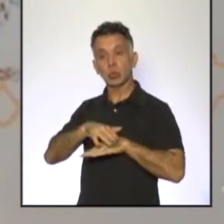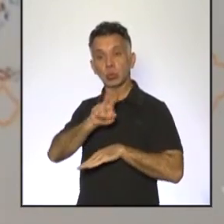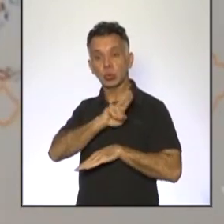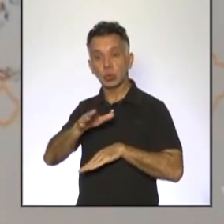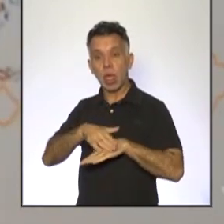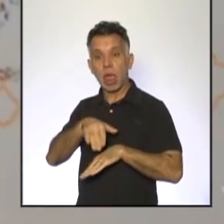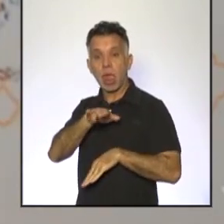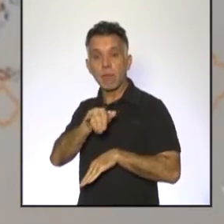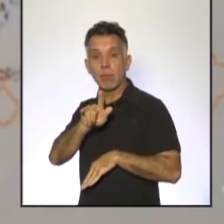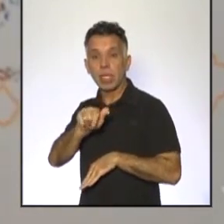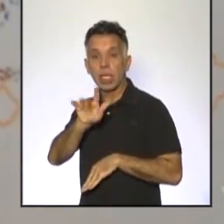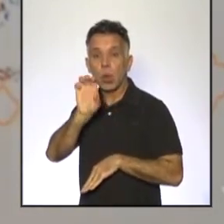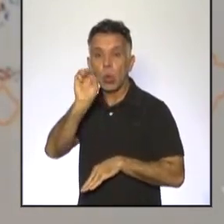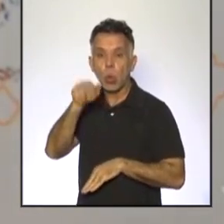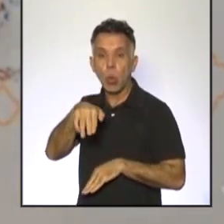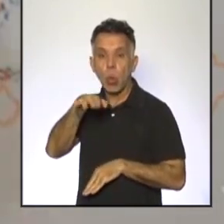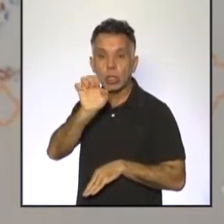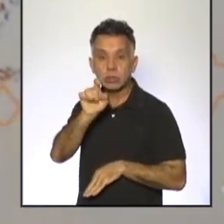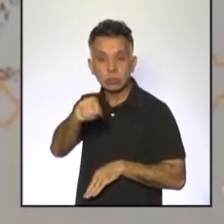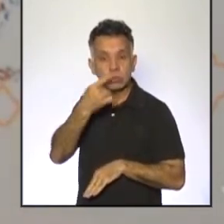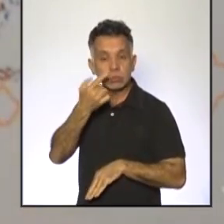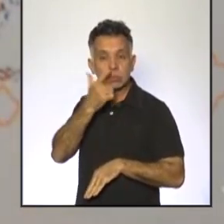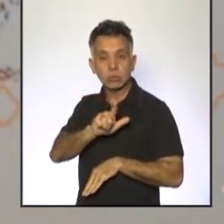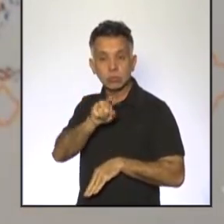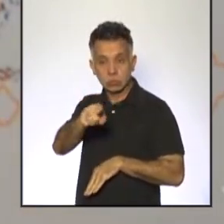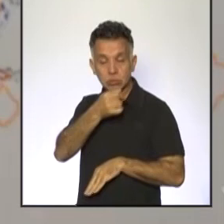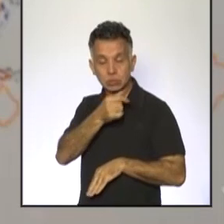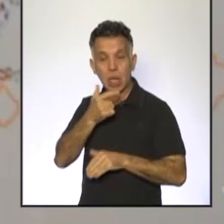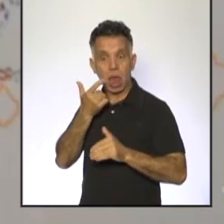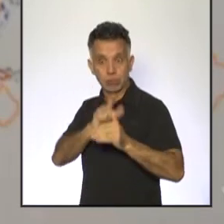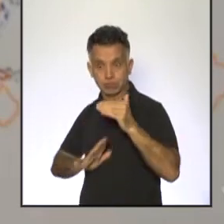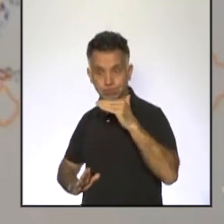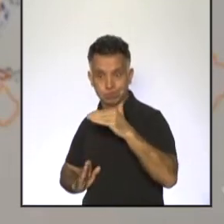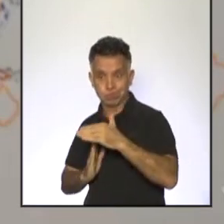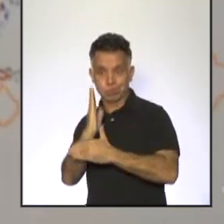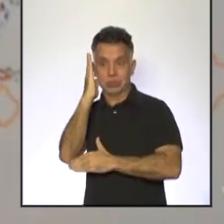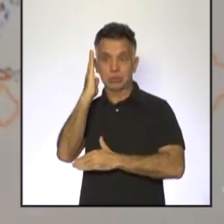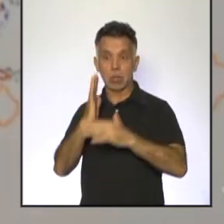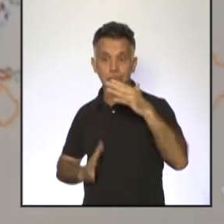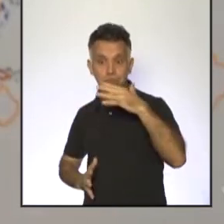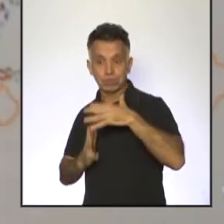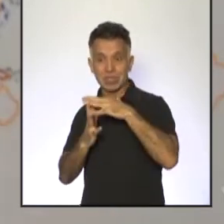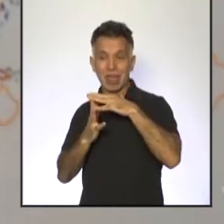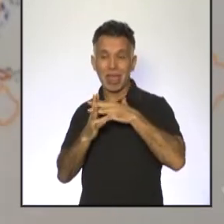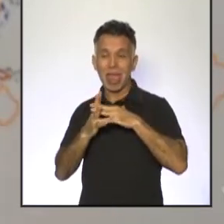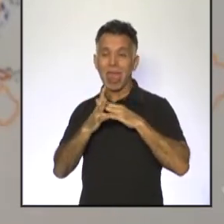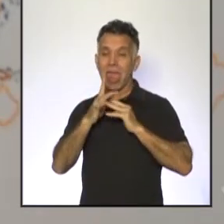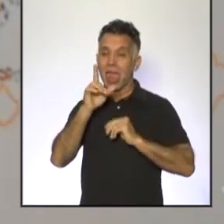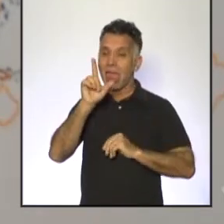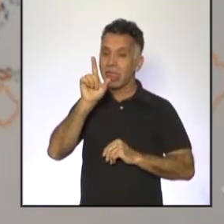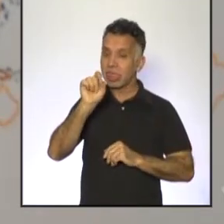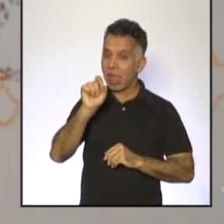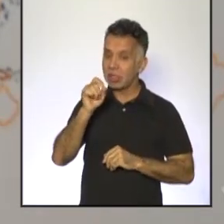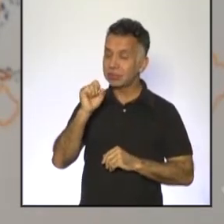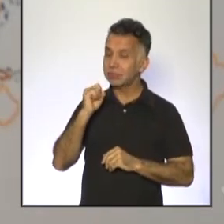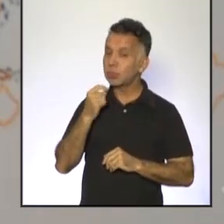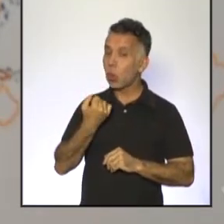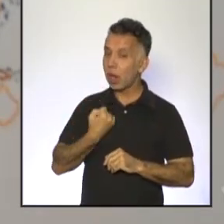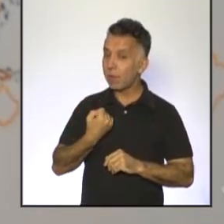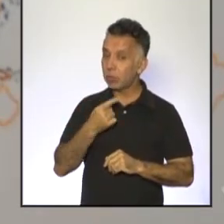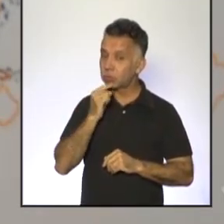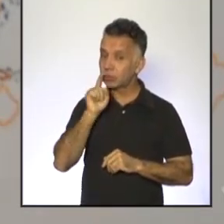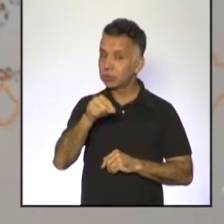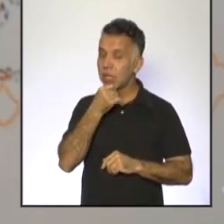tão forte que ultrapassaria 10 pontos na escala Richter. Por isso, algumas pessoas colocam a